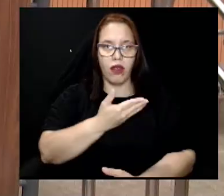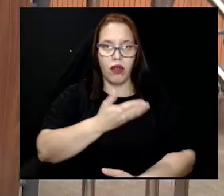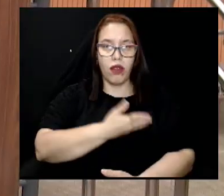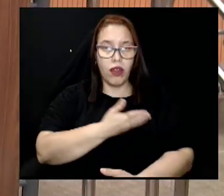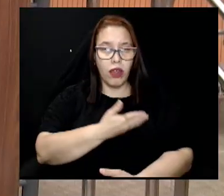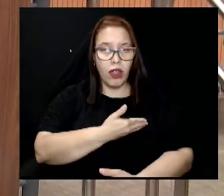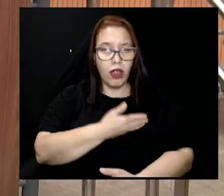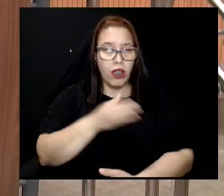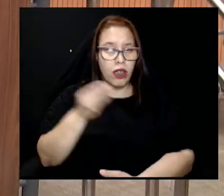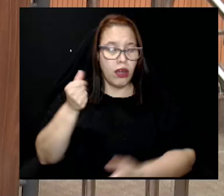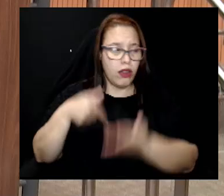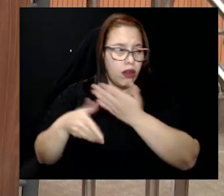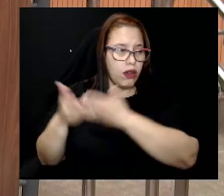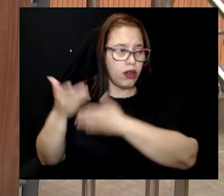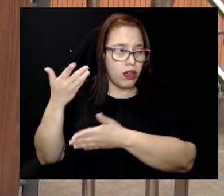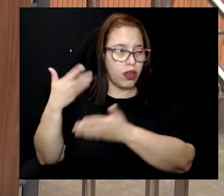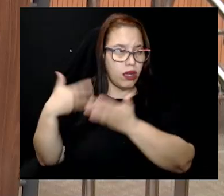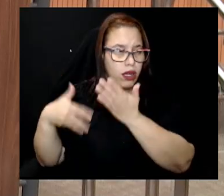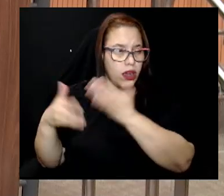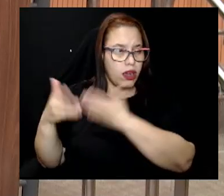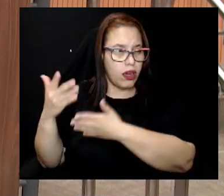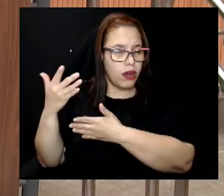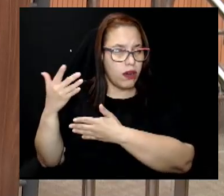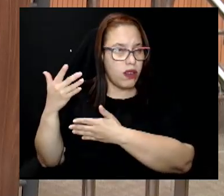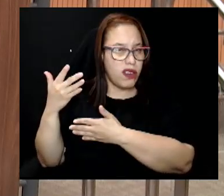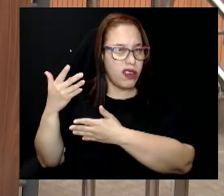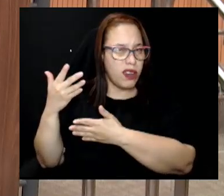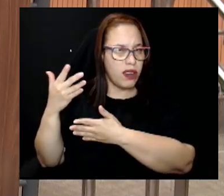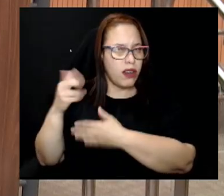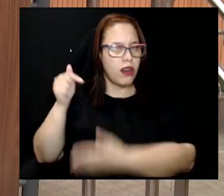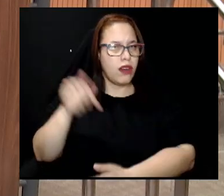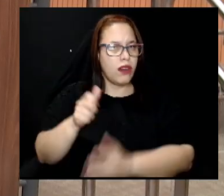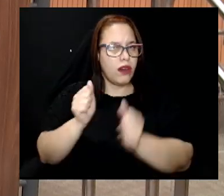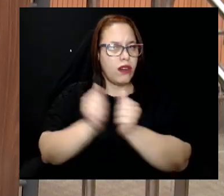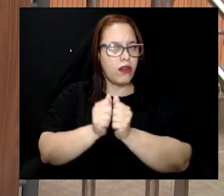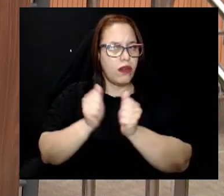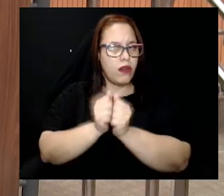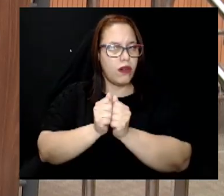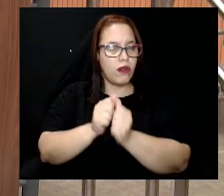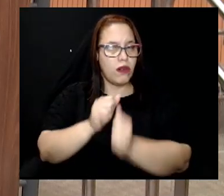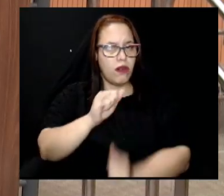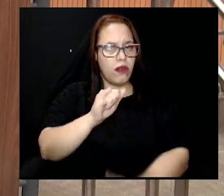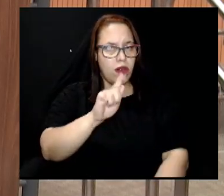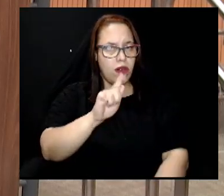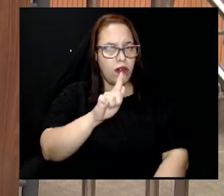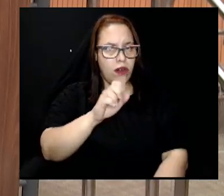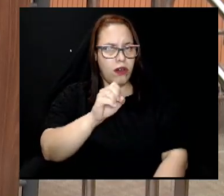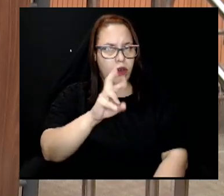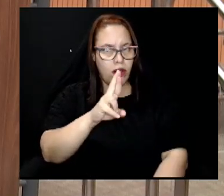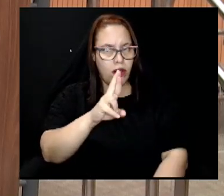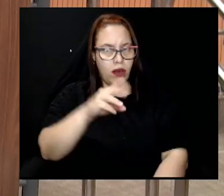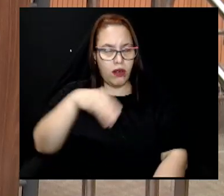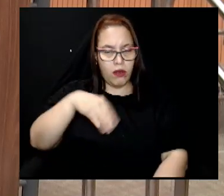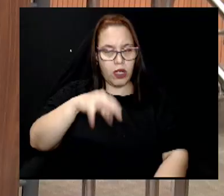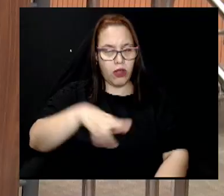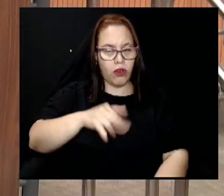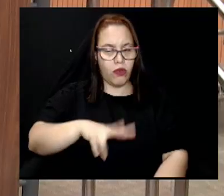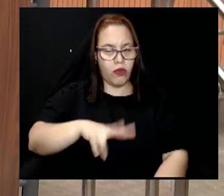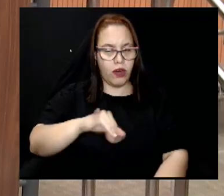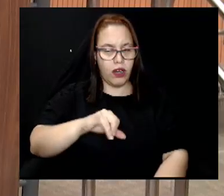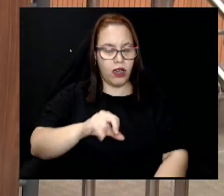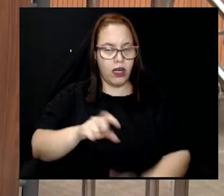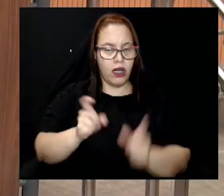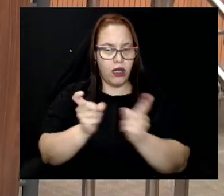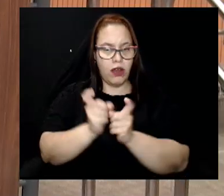outras ocasiões, já esteve aqui com a gente, o doutor Igor Mantovani, também oncologista. Prazer tê-lo